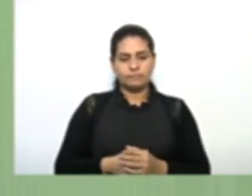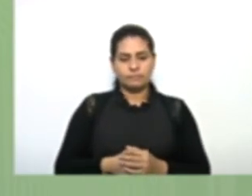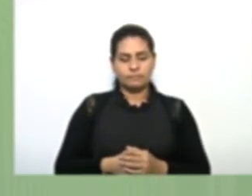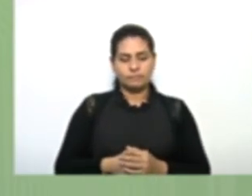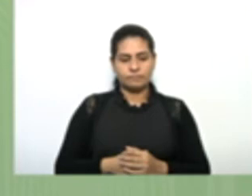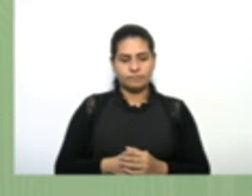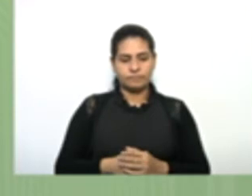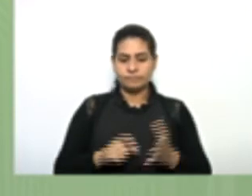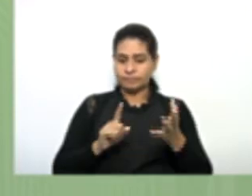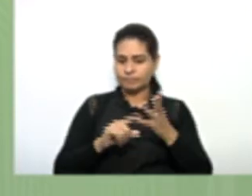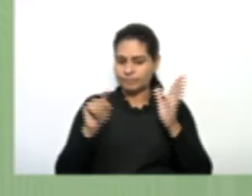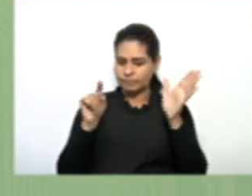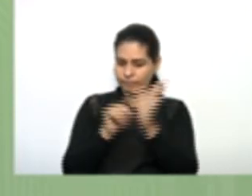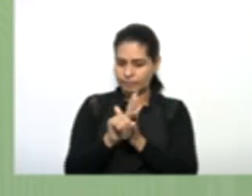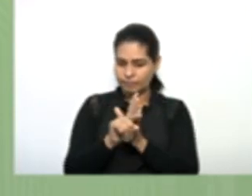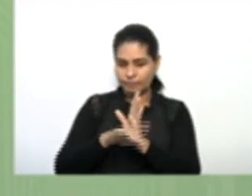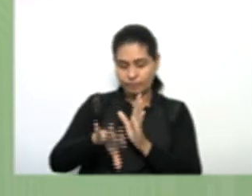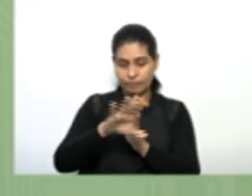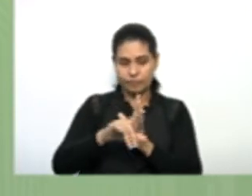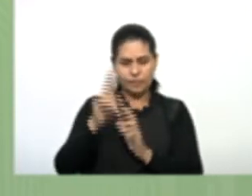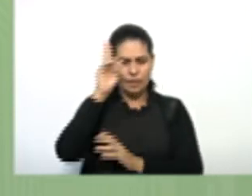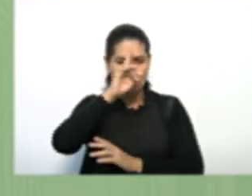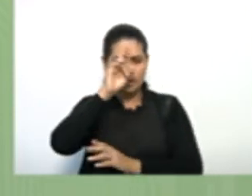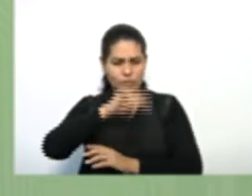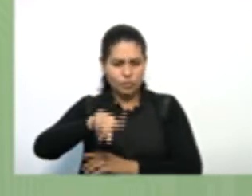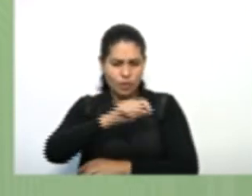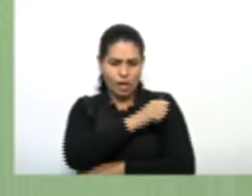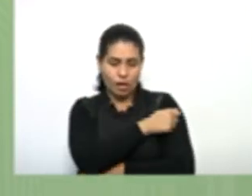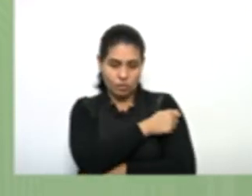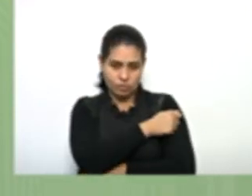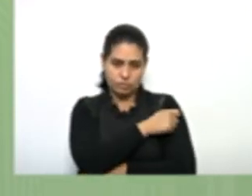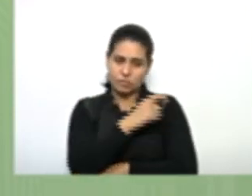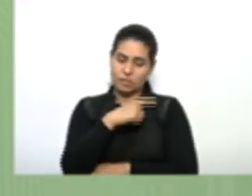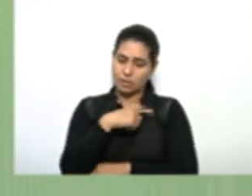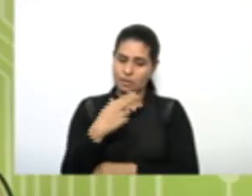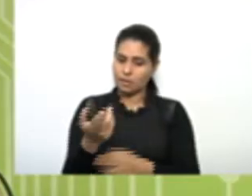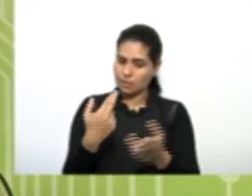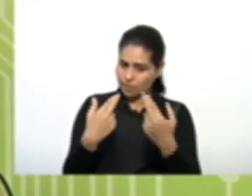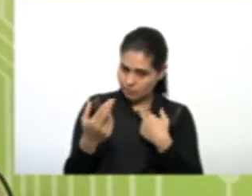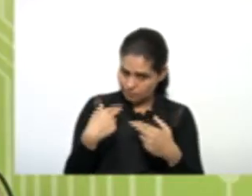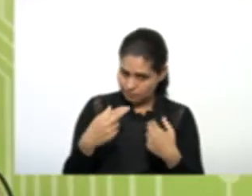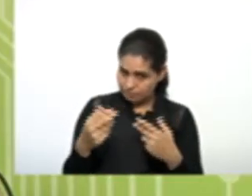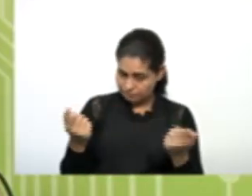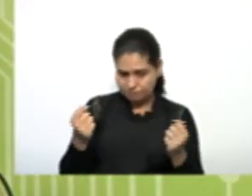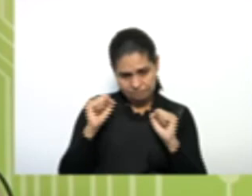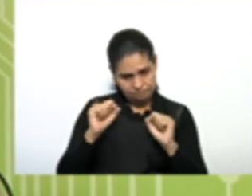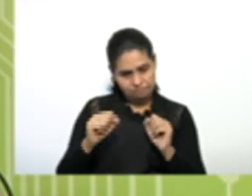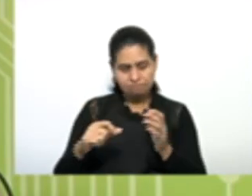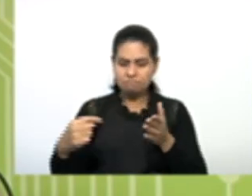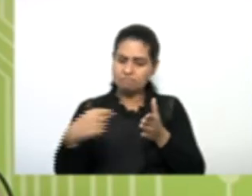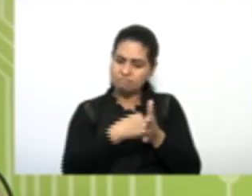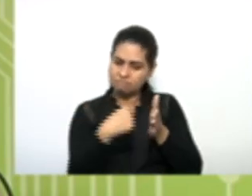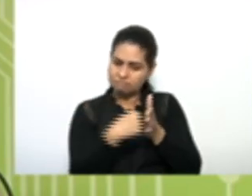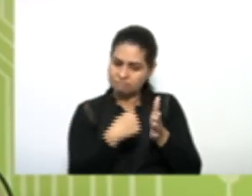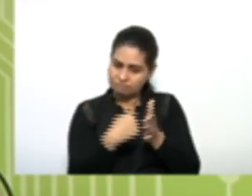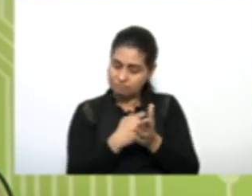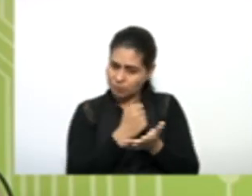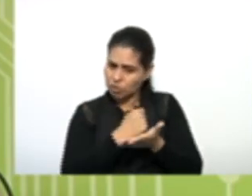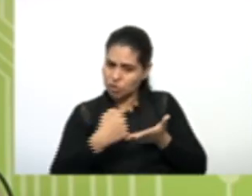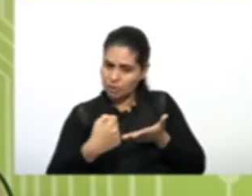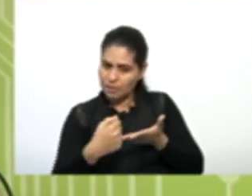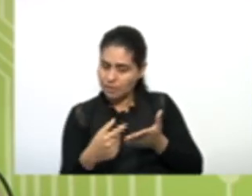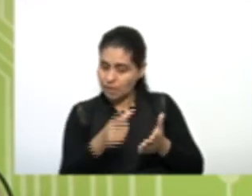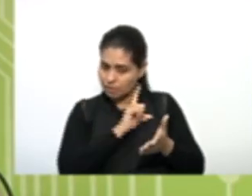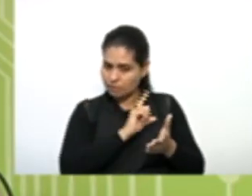Podemos partir agora para a pergunta número 4? Lembrando, você, aluno que quiser mandar suas respostas para as perguntas anteriores, mesmo que a gente já tenha lido